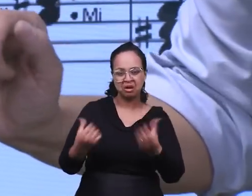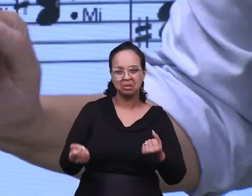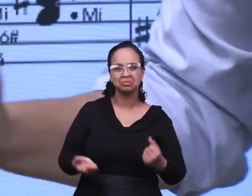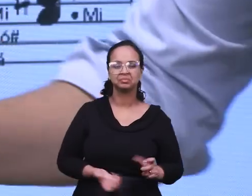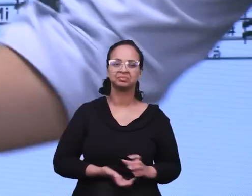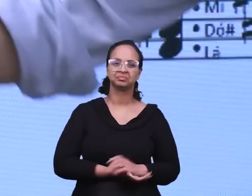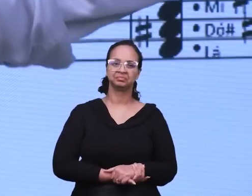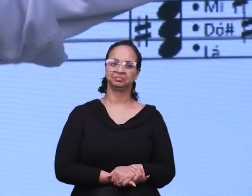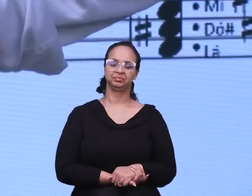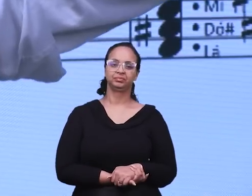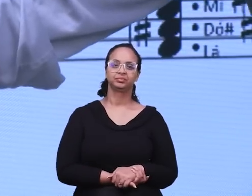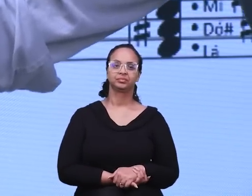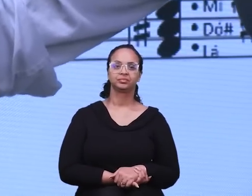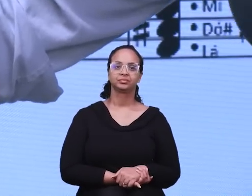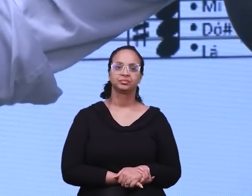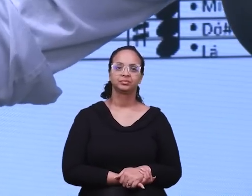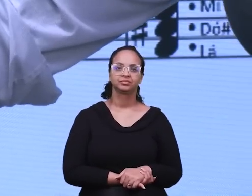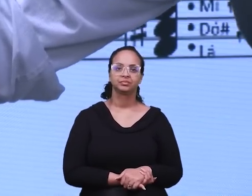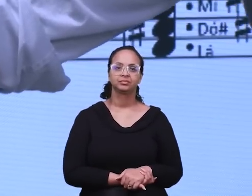solfejar?